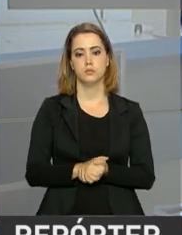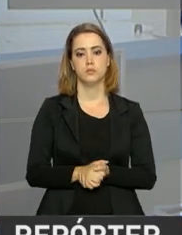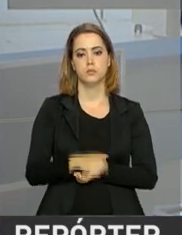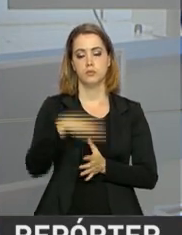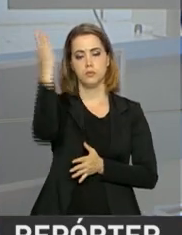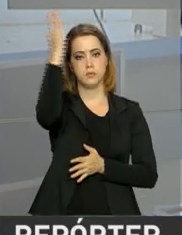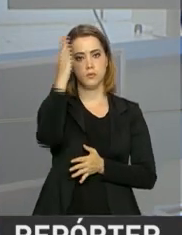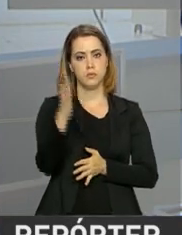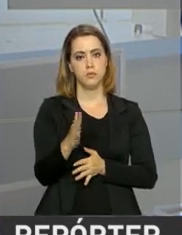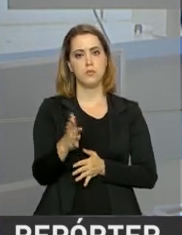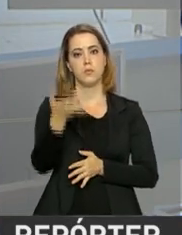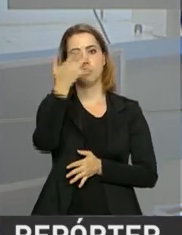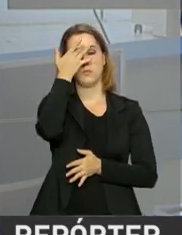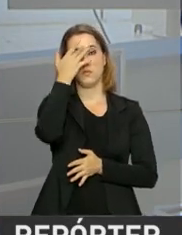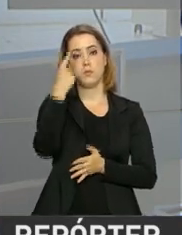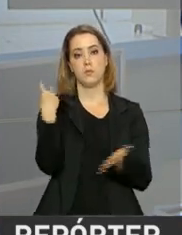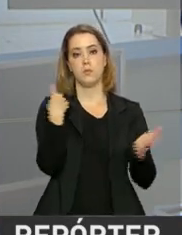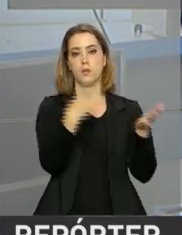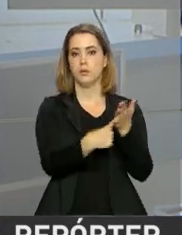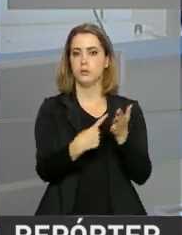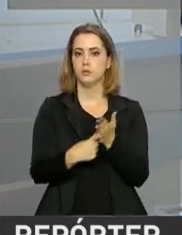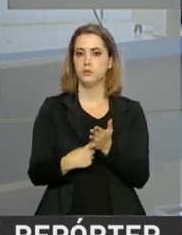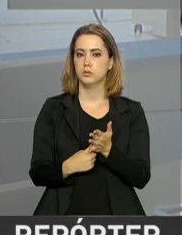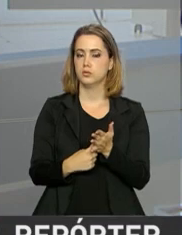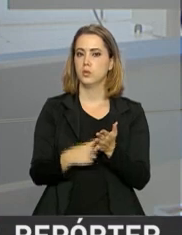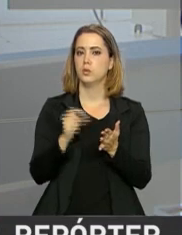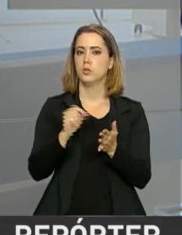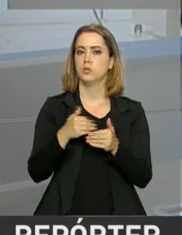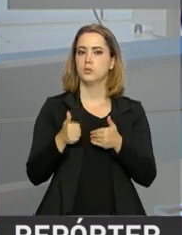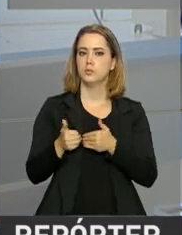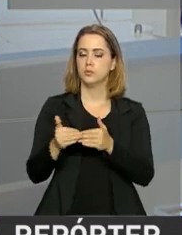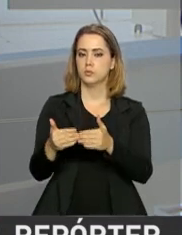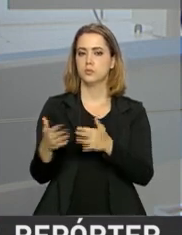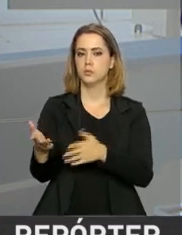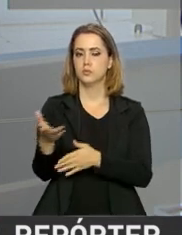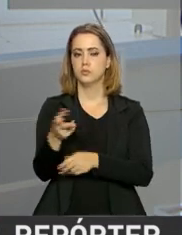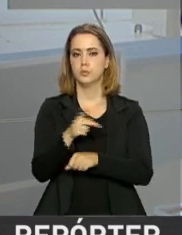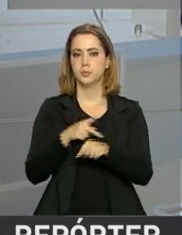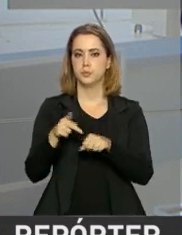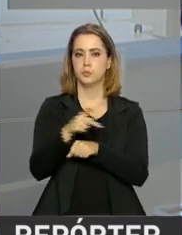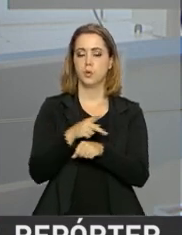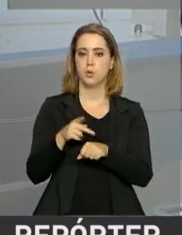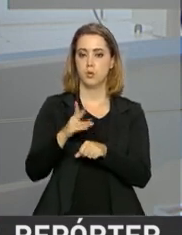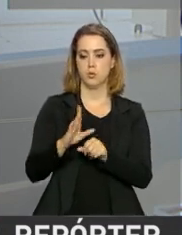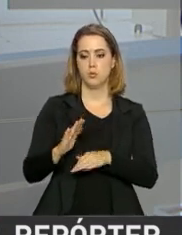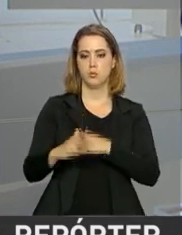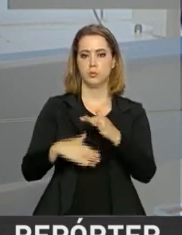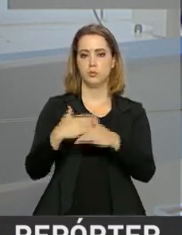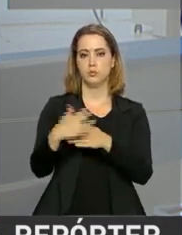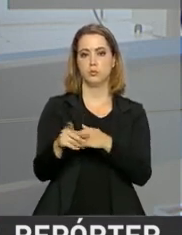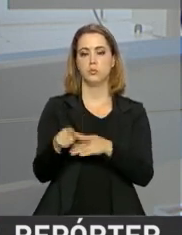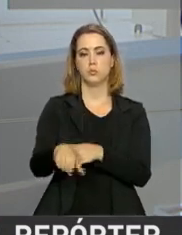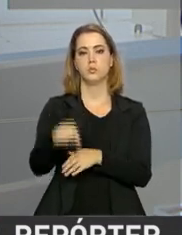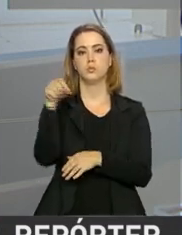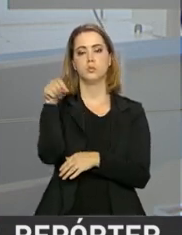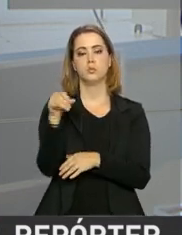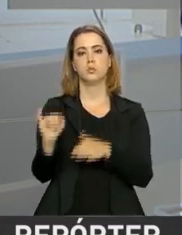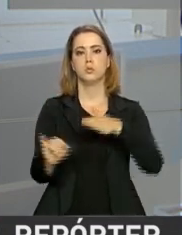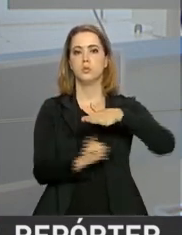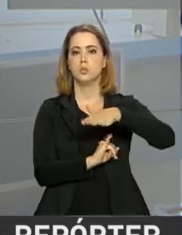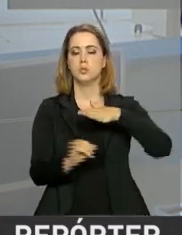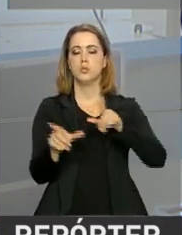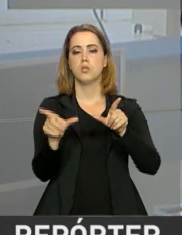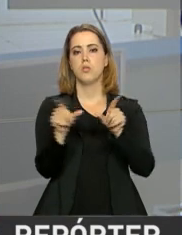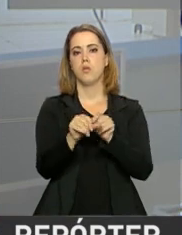Brasil e Índia ainda reafirmaram o compromisso de ampliar a participação dos países em desenvolvimento nas decisões de instituições como a